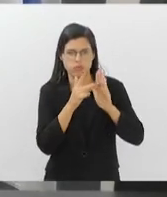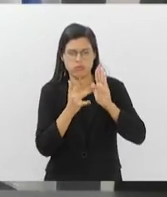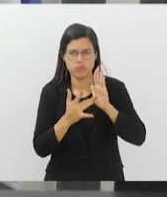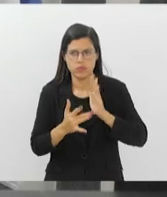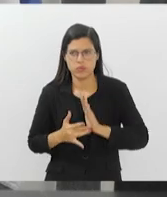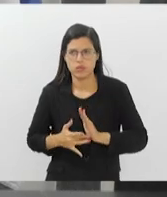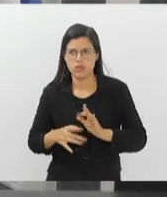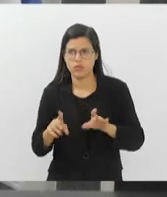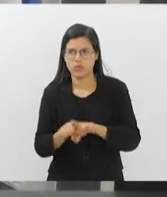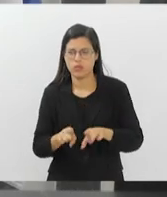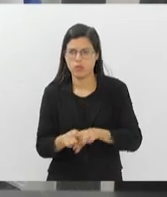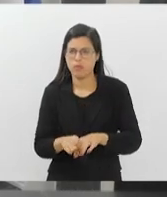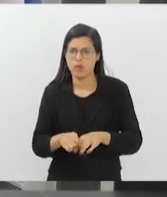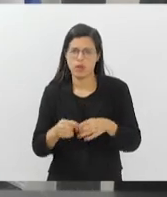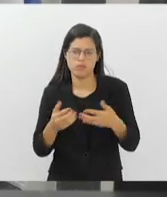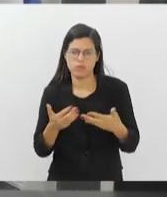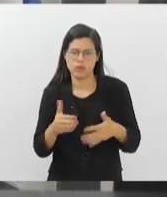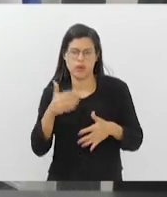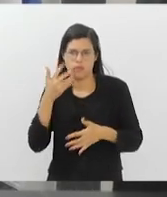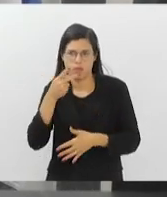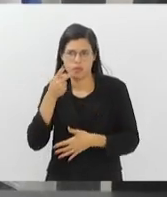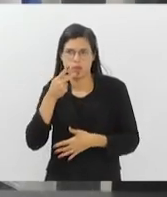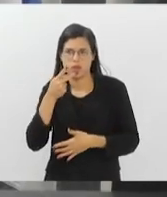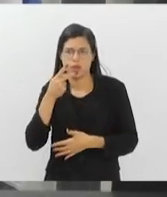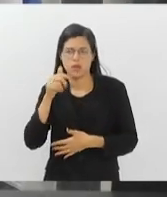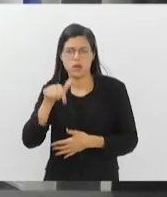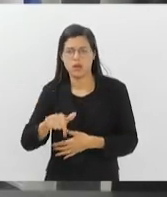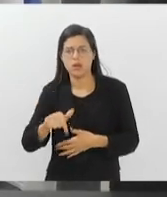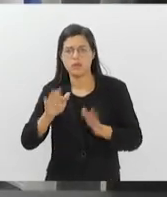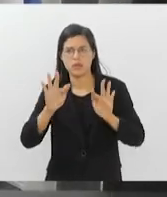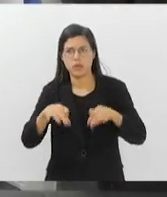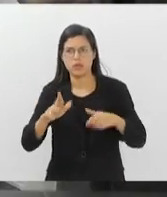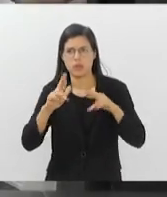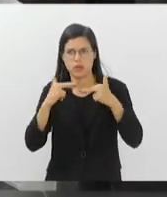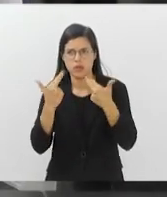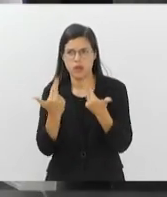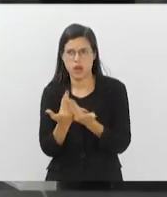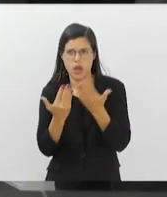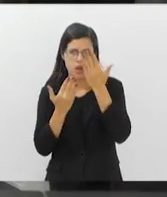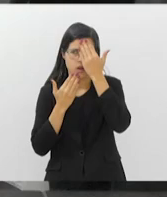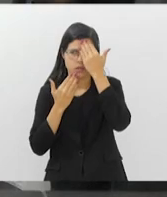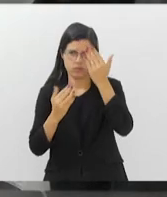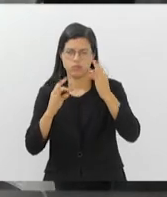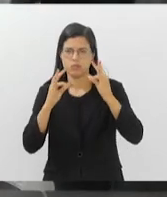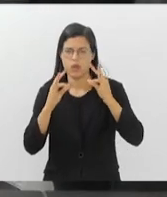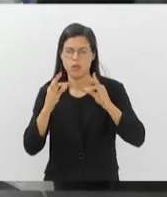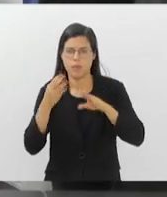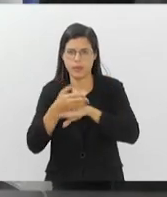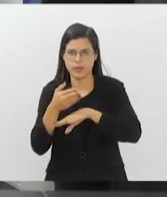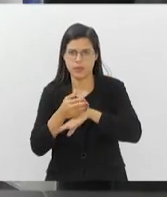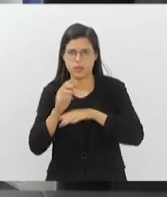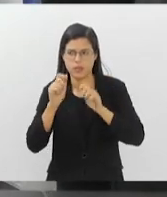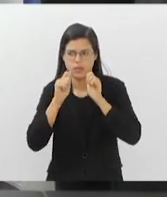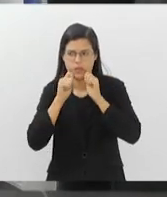queira fazer uso da palavra, está encerrada a sessão, agradecendo a presença de todas as assessorias e